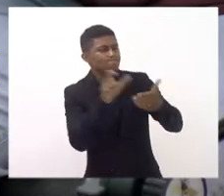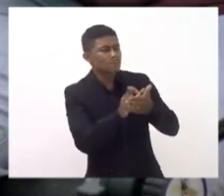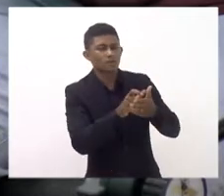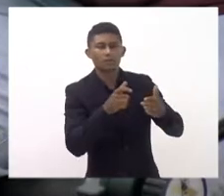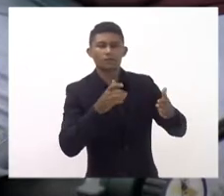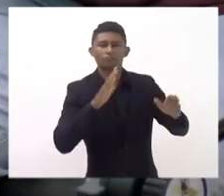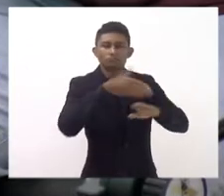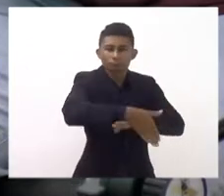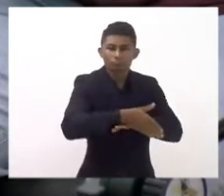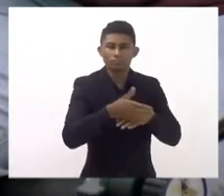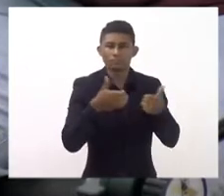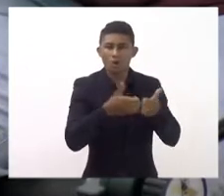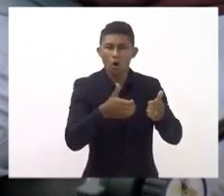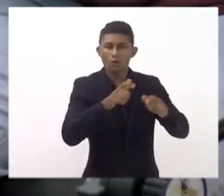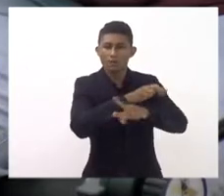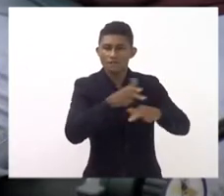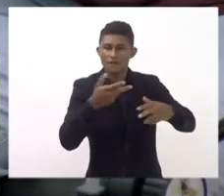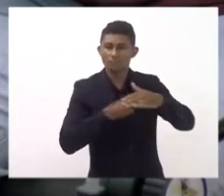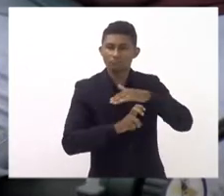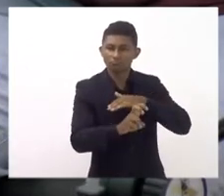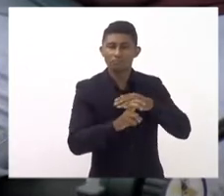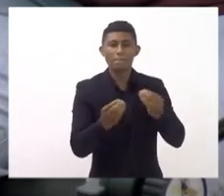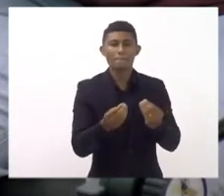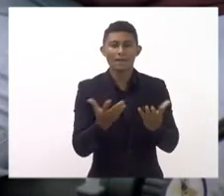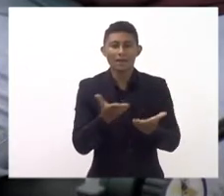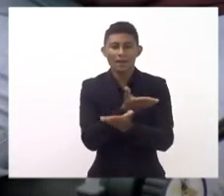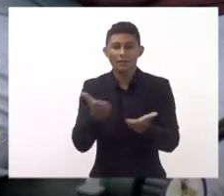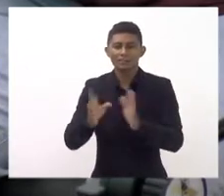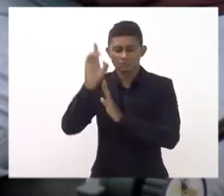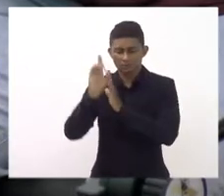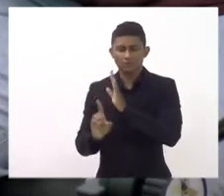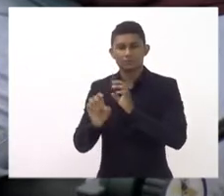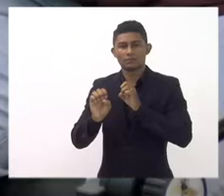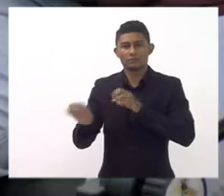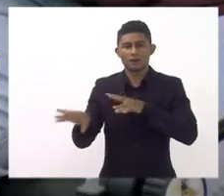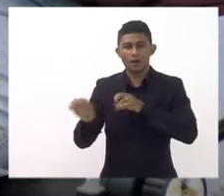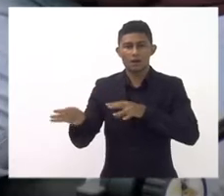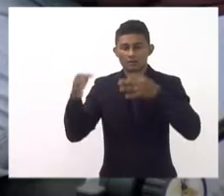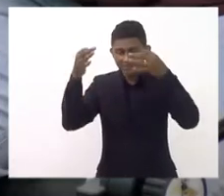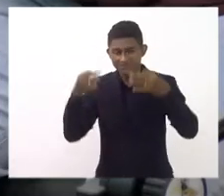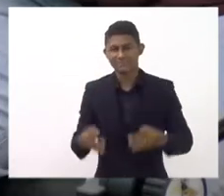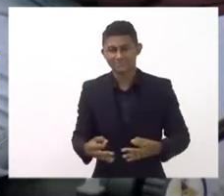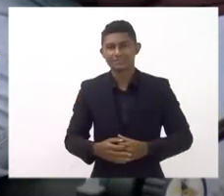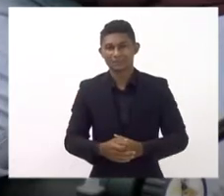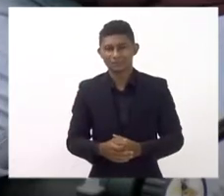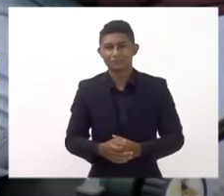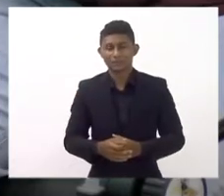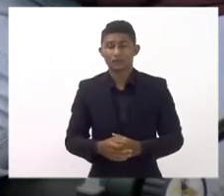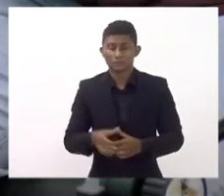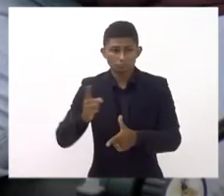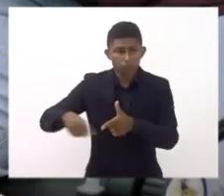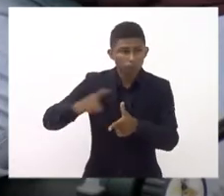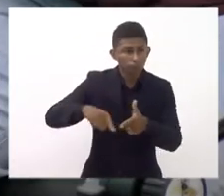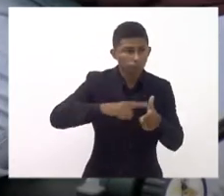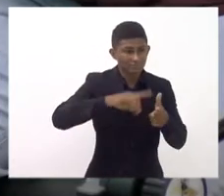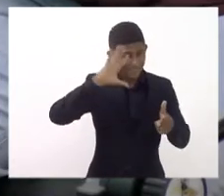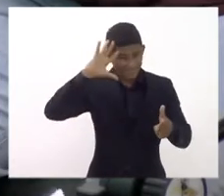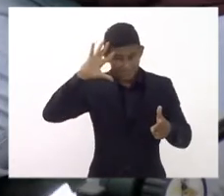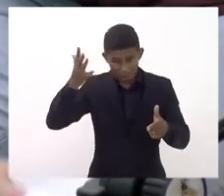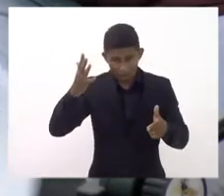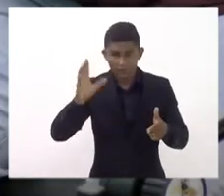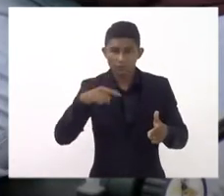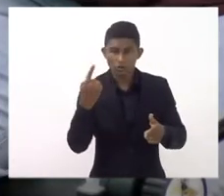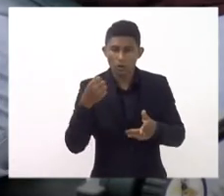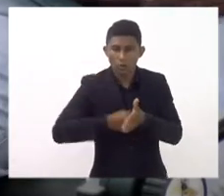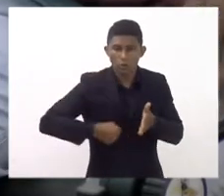implementarmos minimamente o direito à educação. Afinal, até que tudo cesse e a situação se resolva, nós não cessaremos na